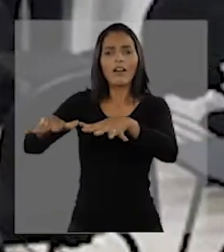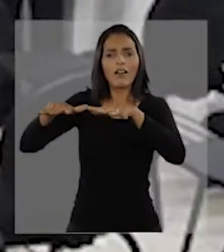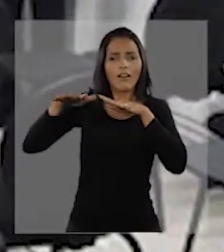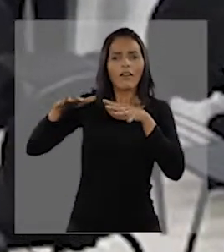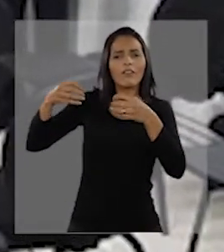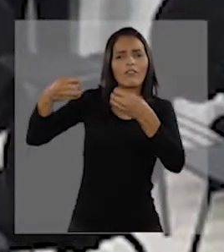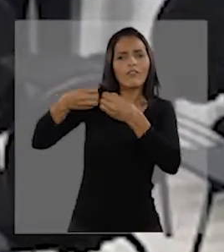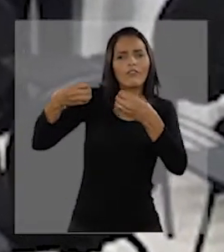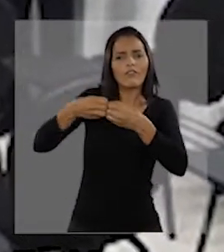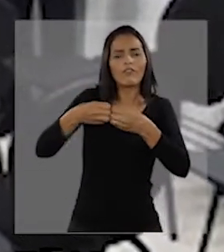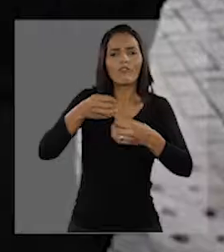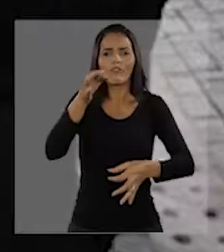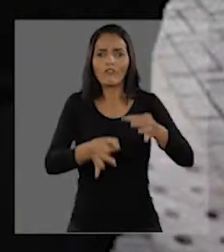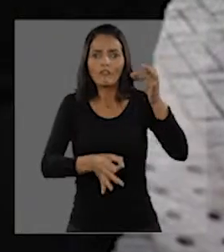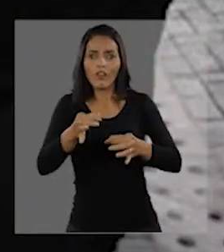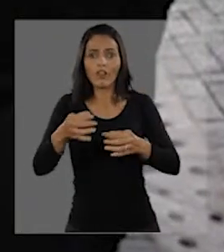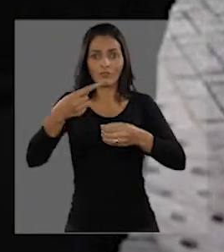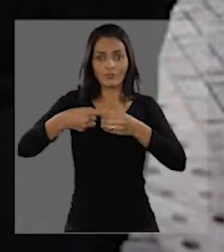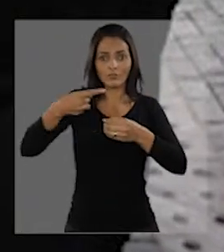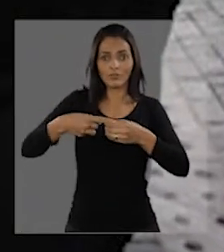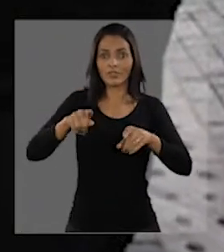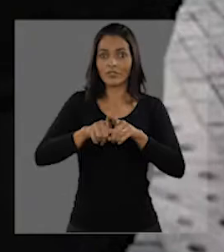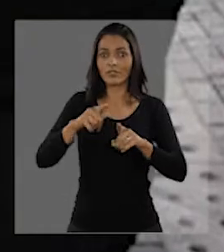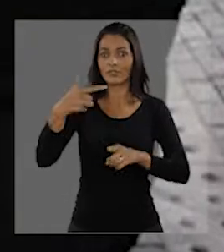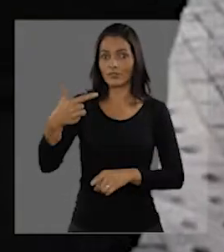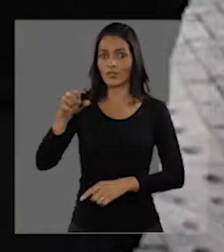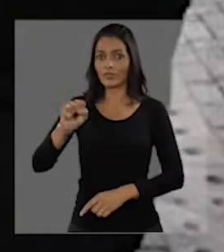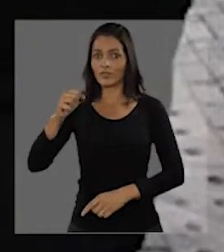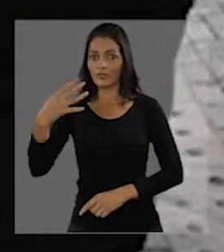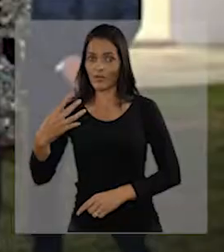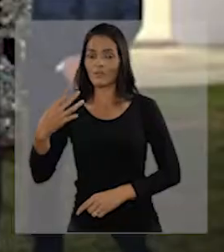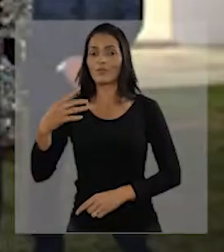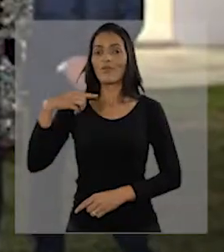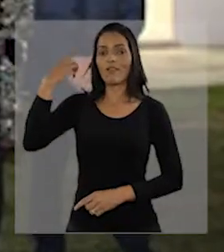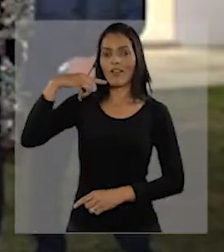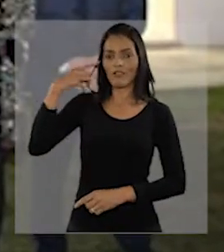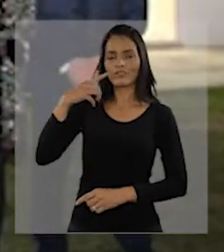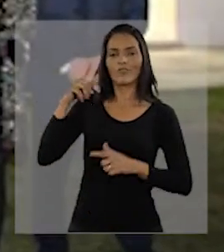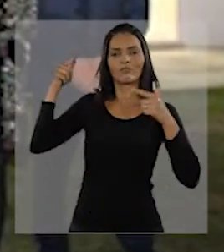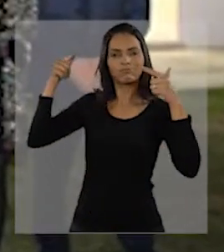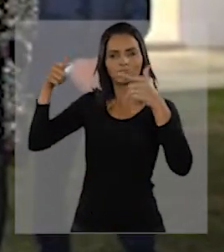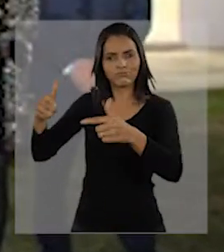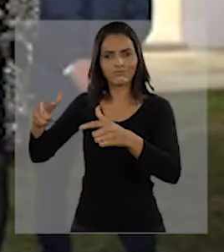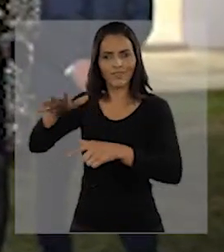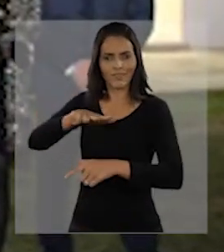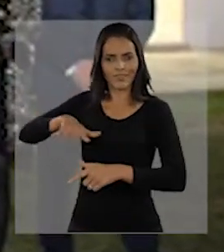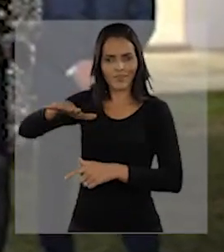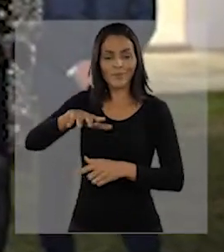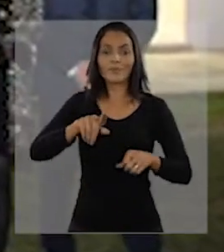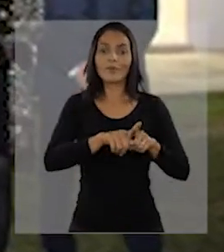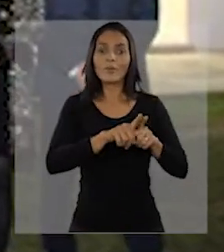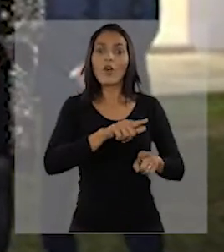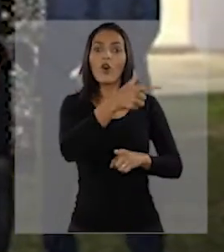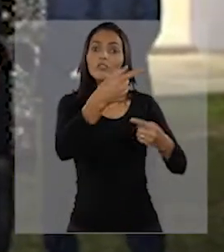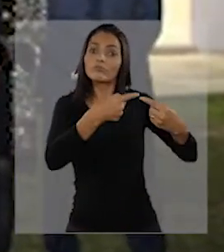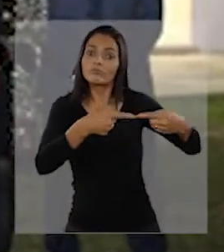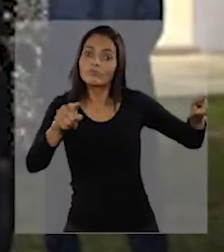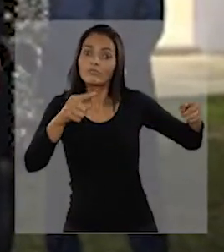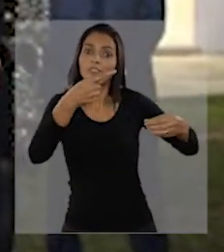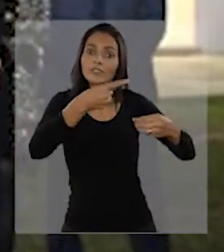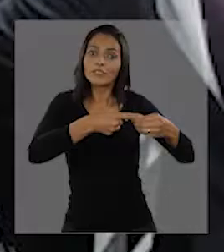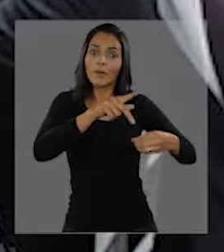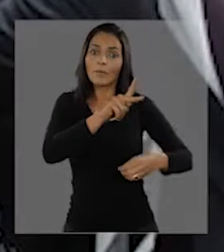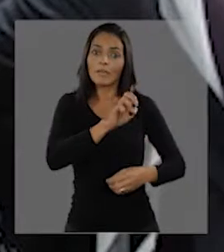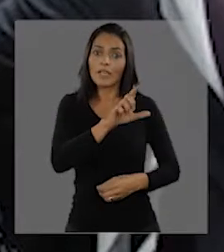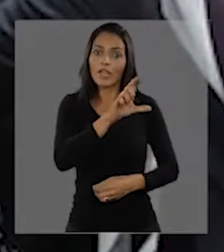será a casa dos 284 advogados da região. Outra cidade gaúcha que teve sua sede inaugurada foi